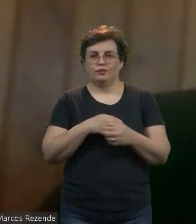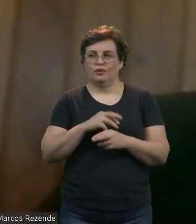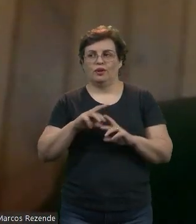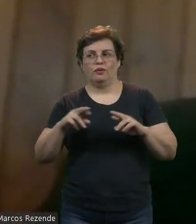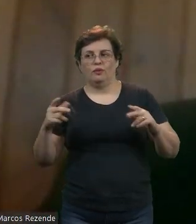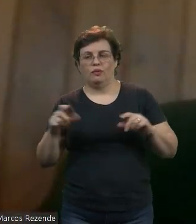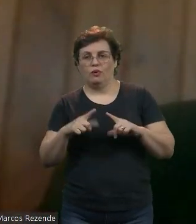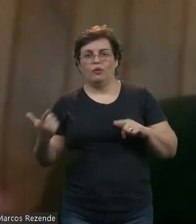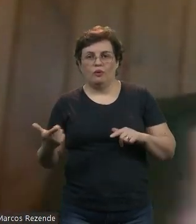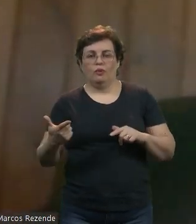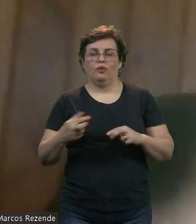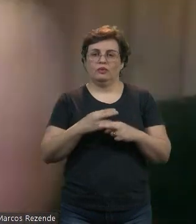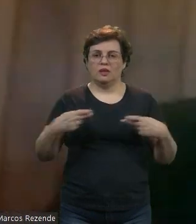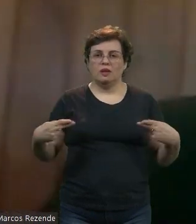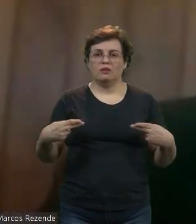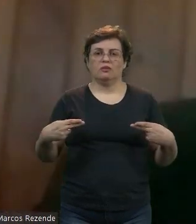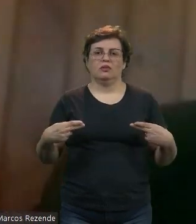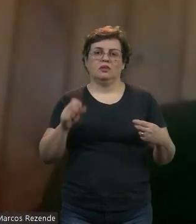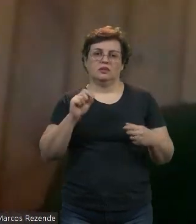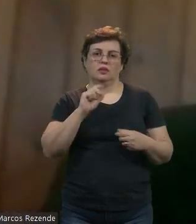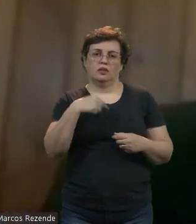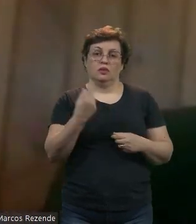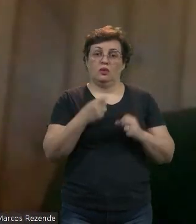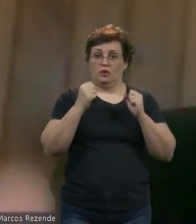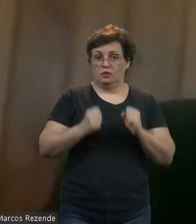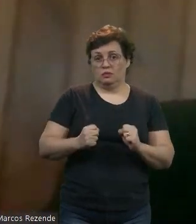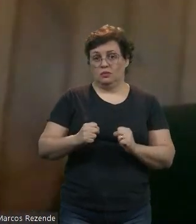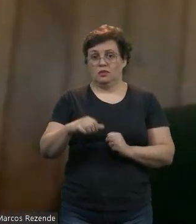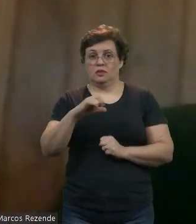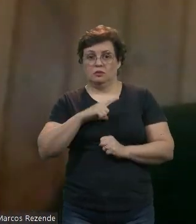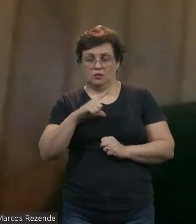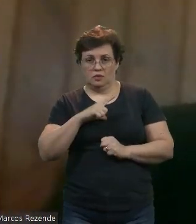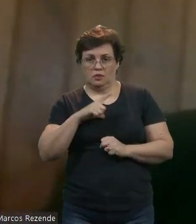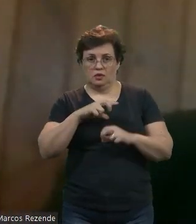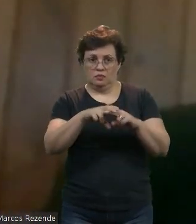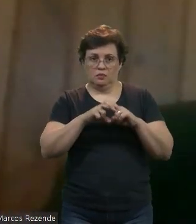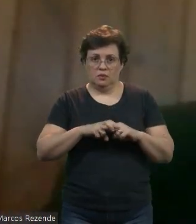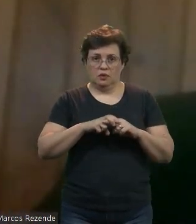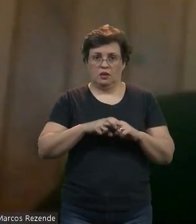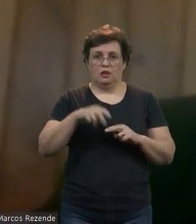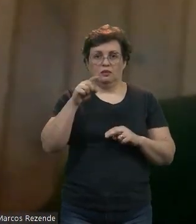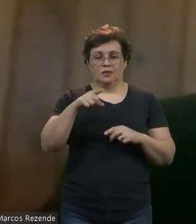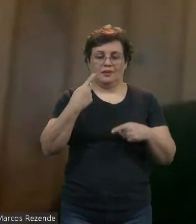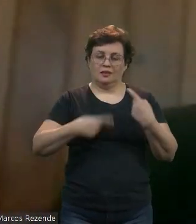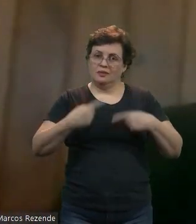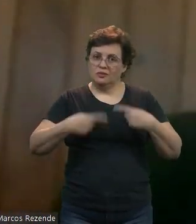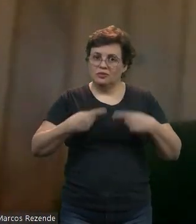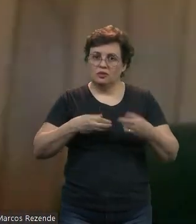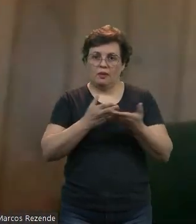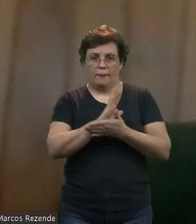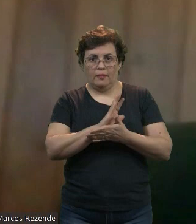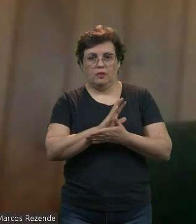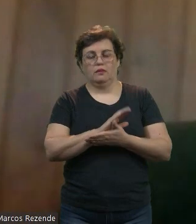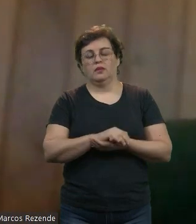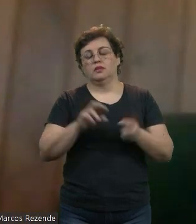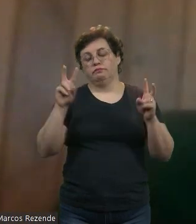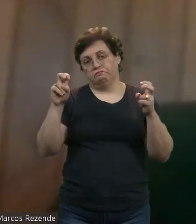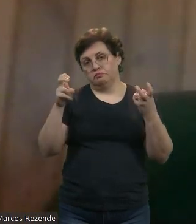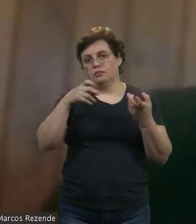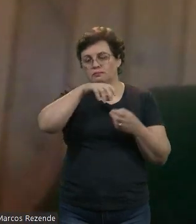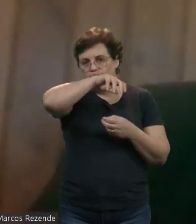sanção pessoal que nós possamos sofrer em função da discussão, da aprovação de alguma matéria.